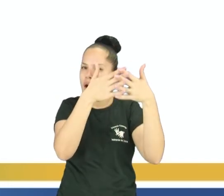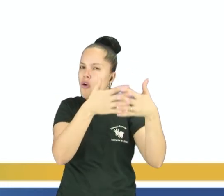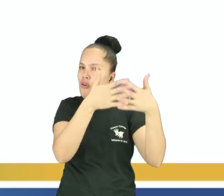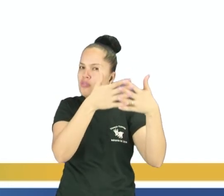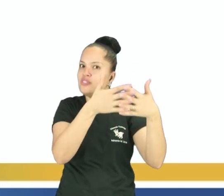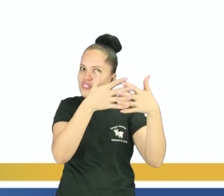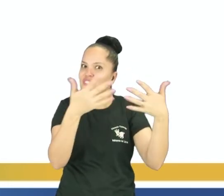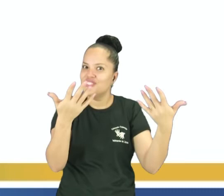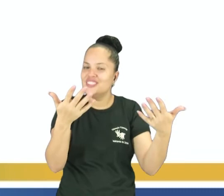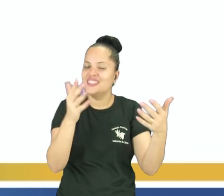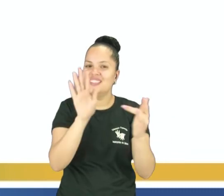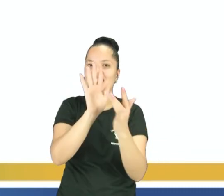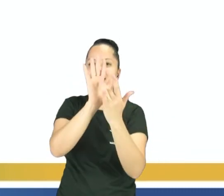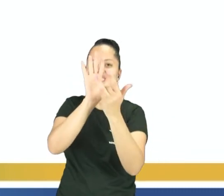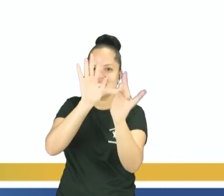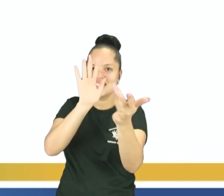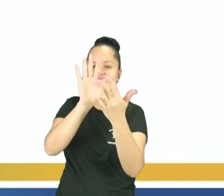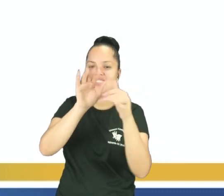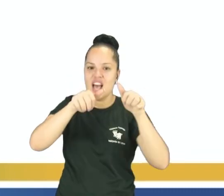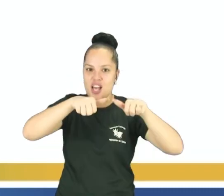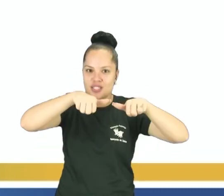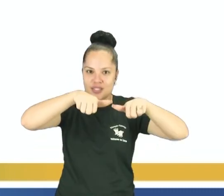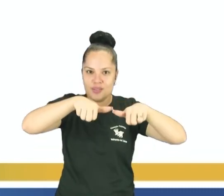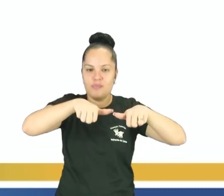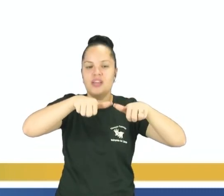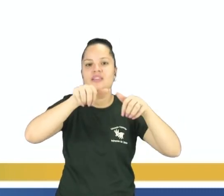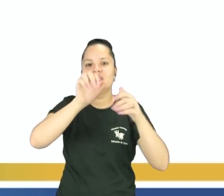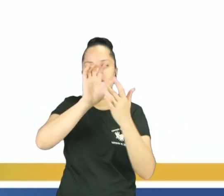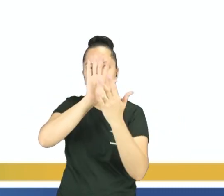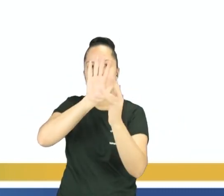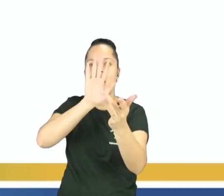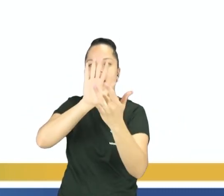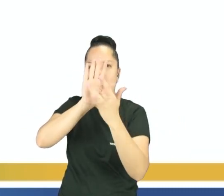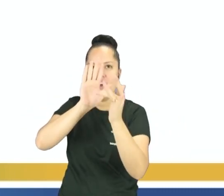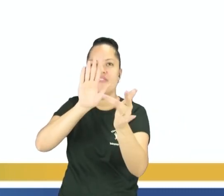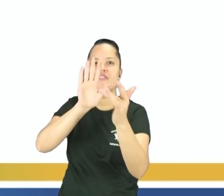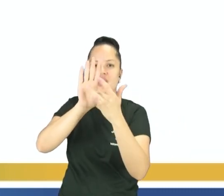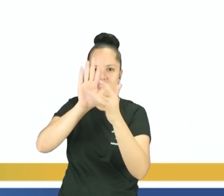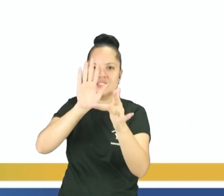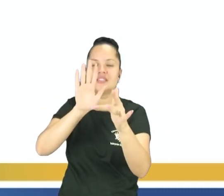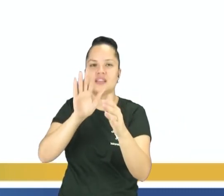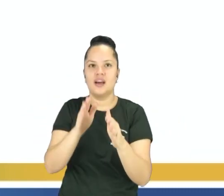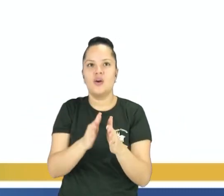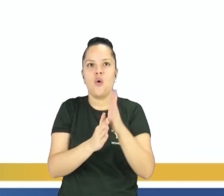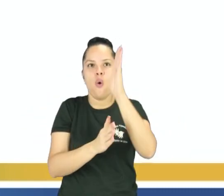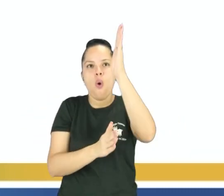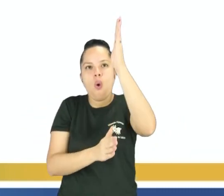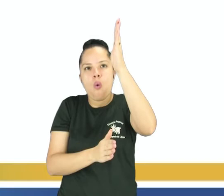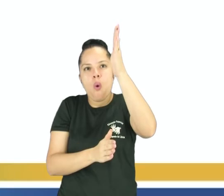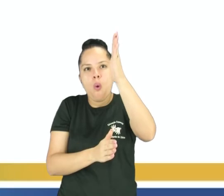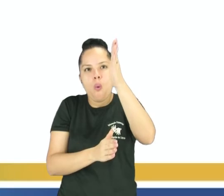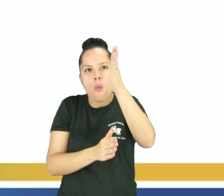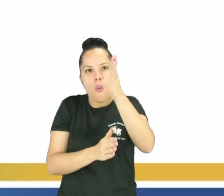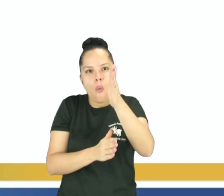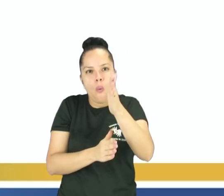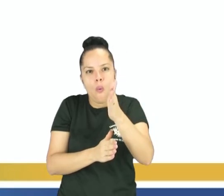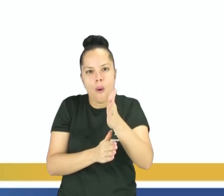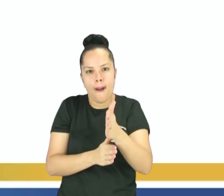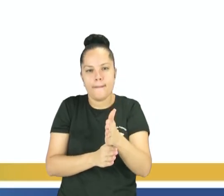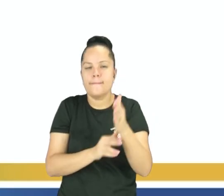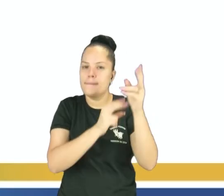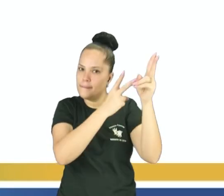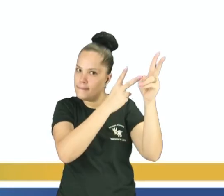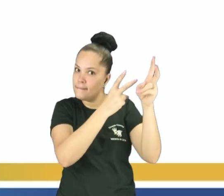uma simetria de reflexão. E esse corte aqui, gente, seria o eixo de simetria. Então percebo que nessa obra